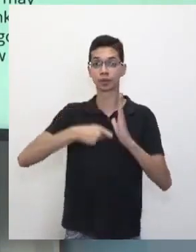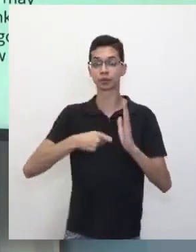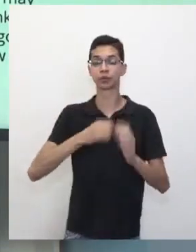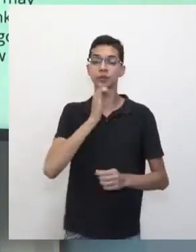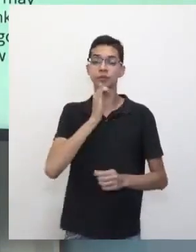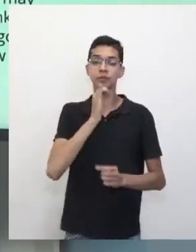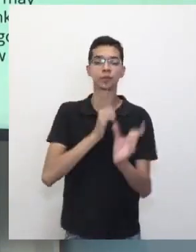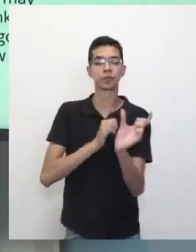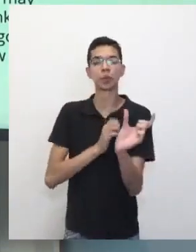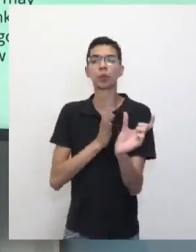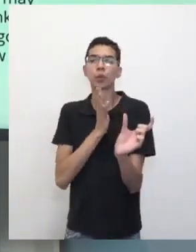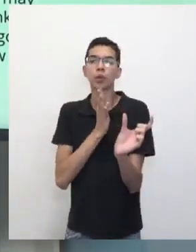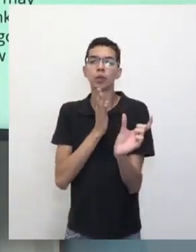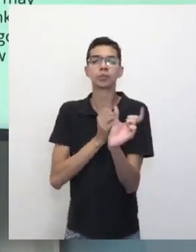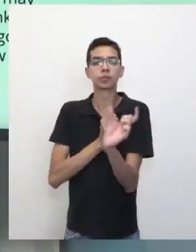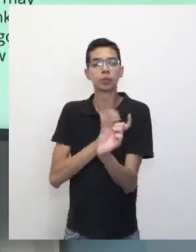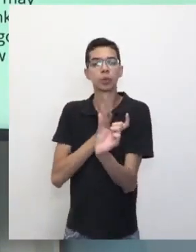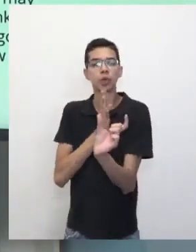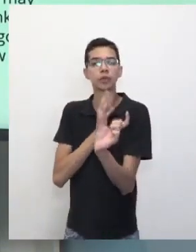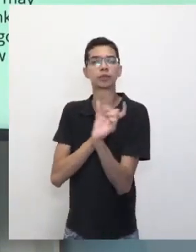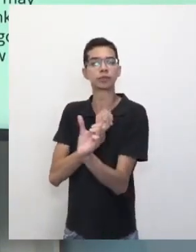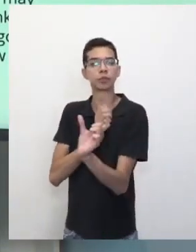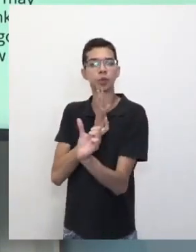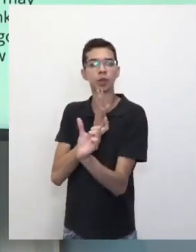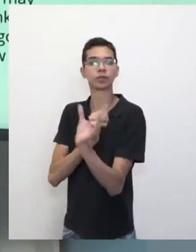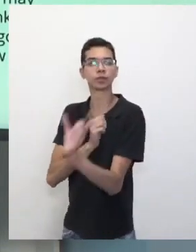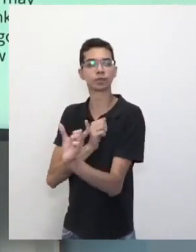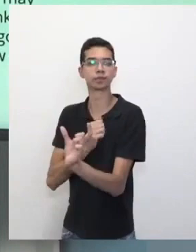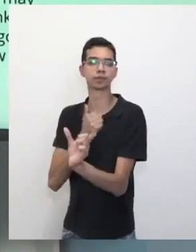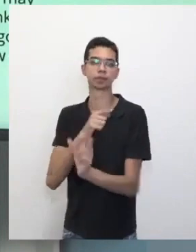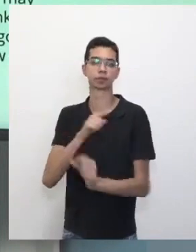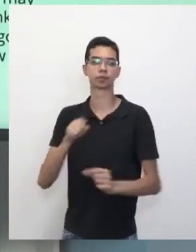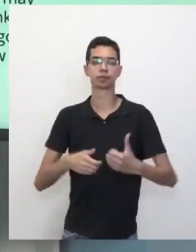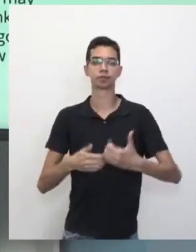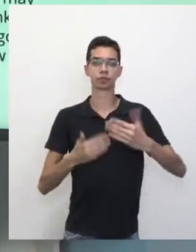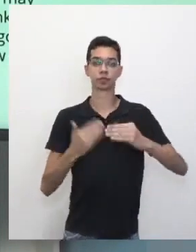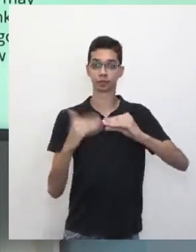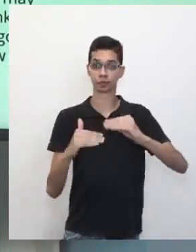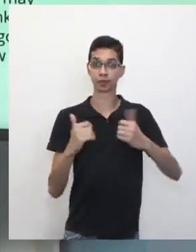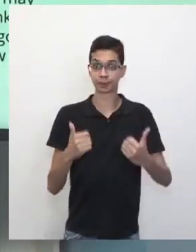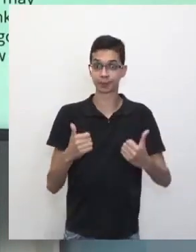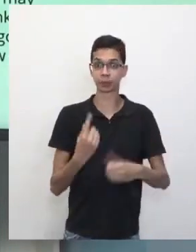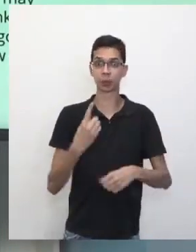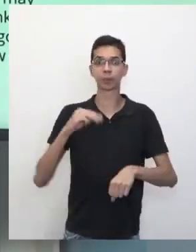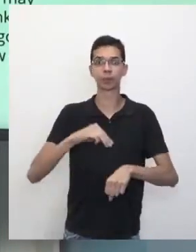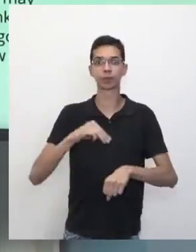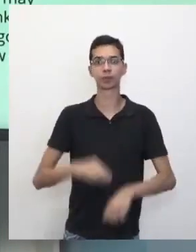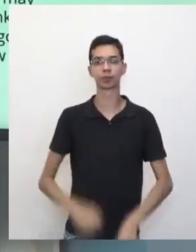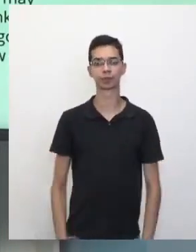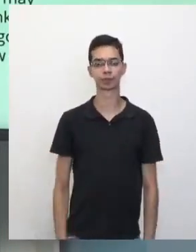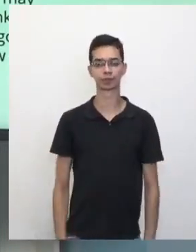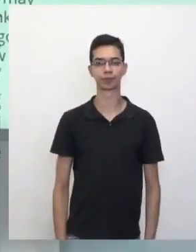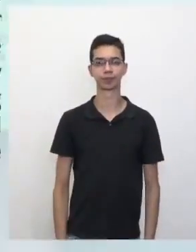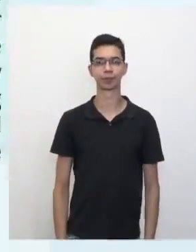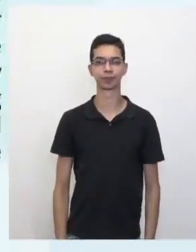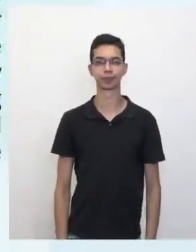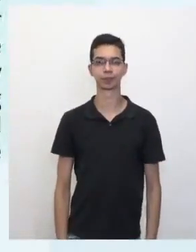conheço, essa eu também conheço, essa eu conheço. E aí você escreve no chat, tá bom? 1 minute, we are back. Voltamos em 1